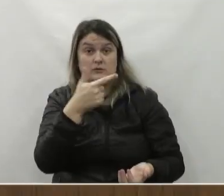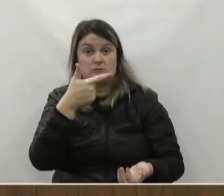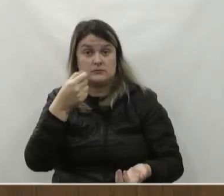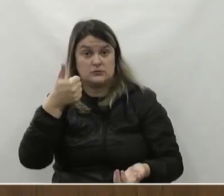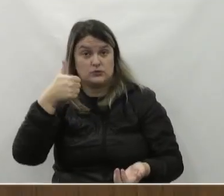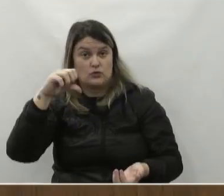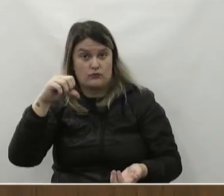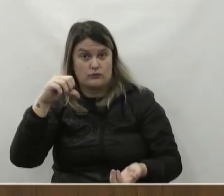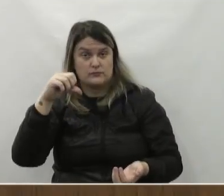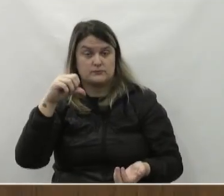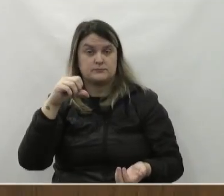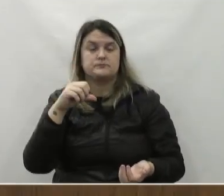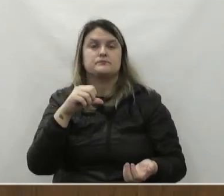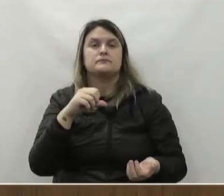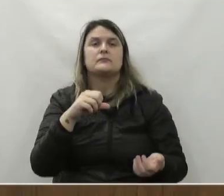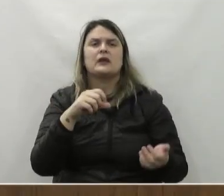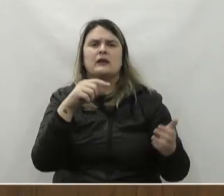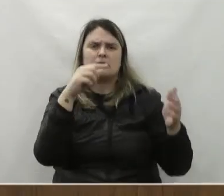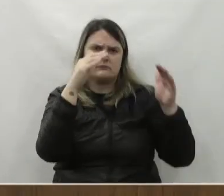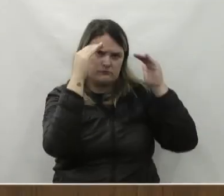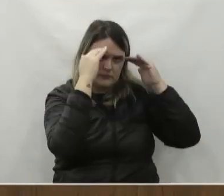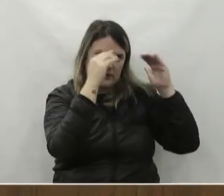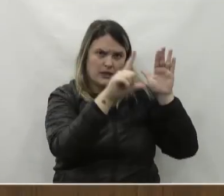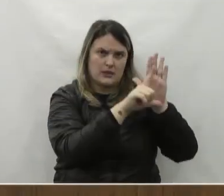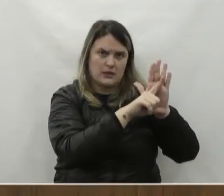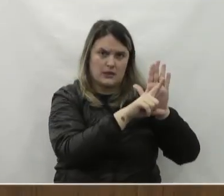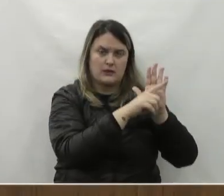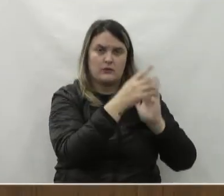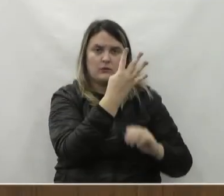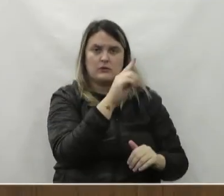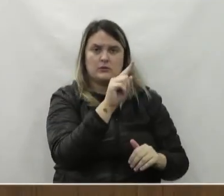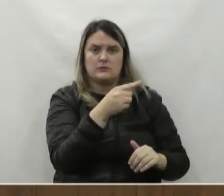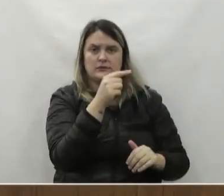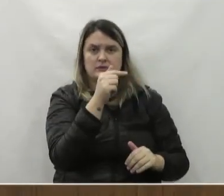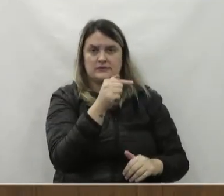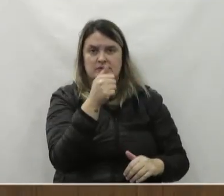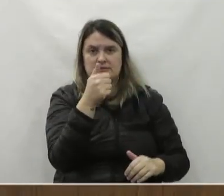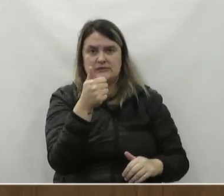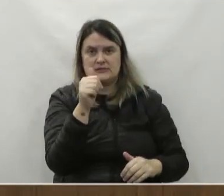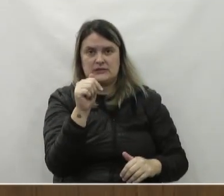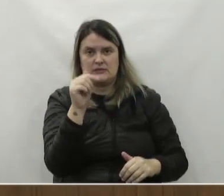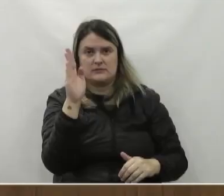2/2019, nos termos da Lei Municipal número